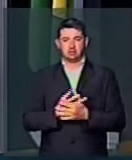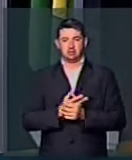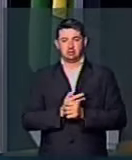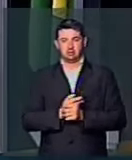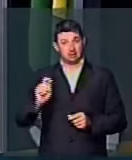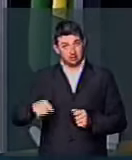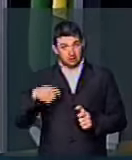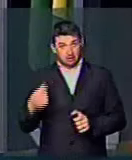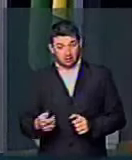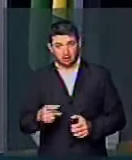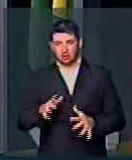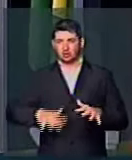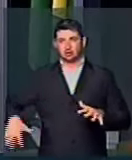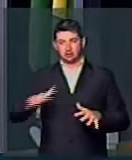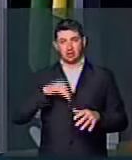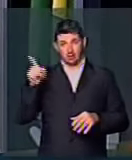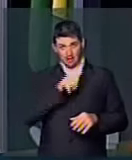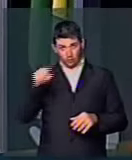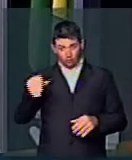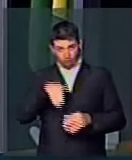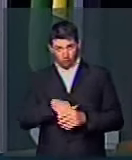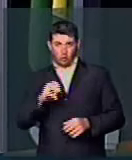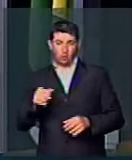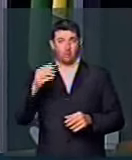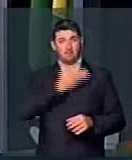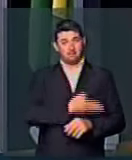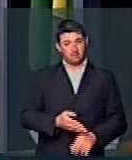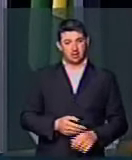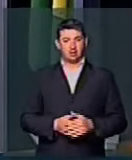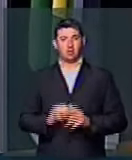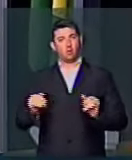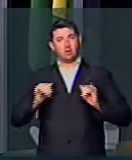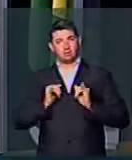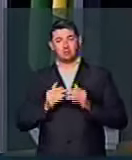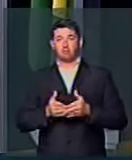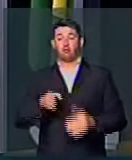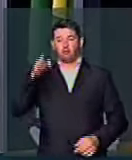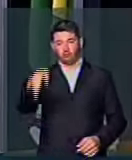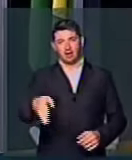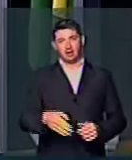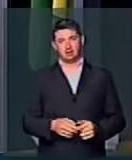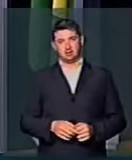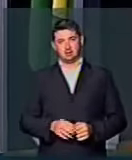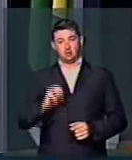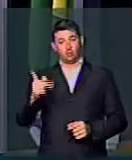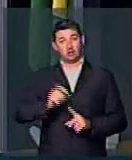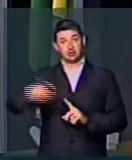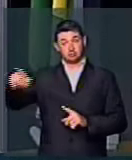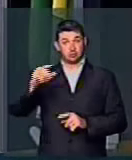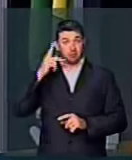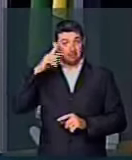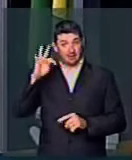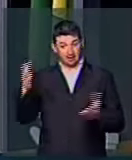é aqueles que geralmente anulam seus votos, ou voto branco, ou voto nulo, ou se abstêm, que compareçam, porque ou nós tiramos o PT